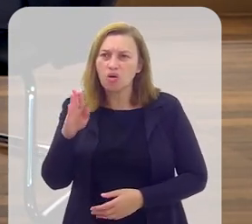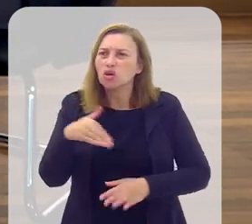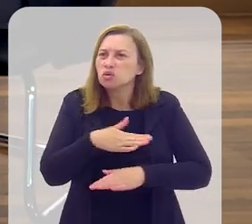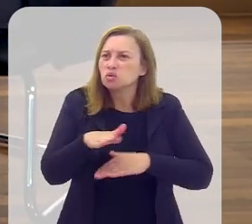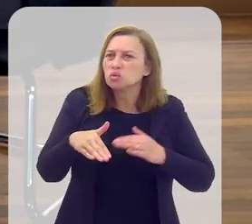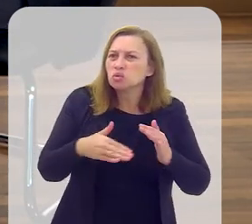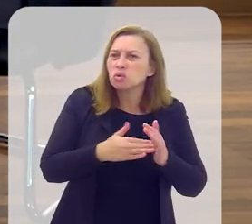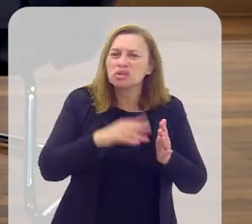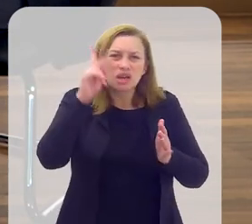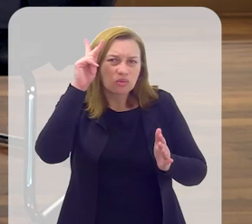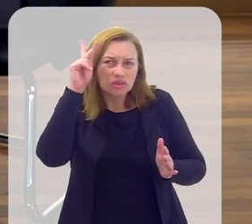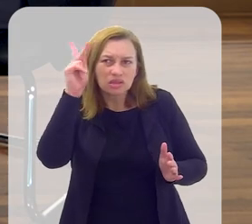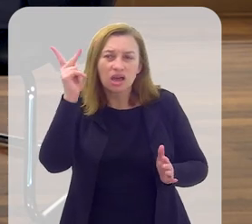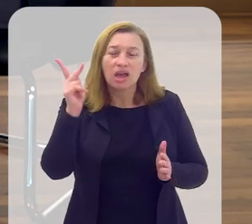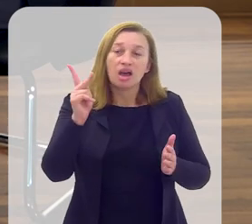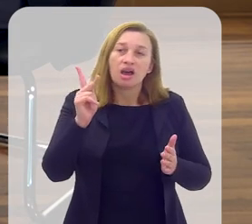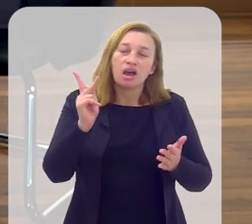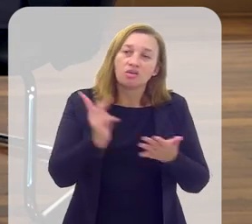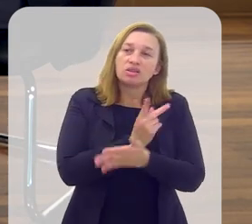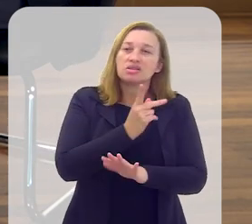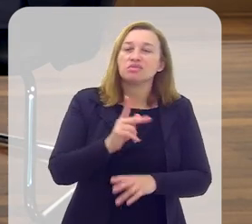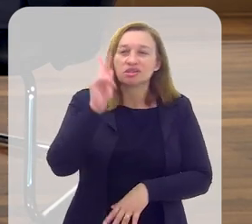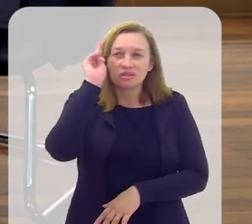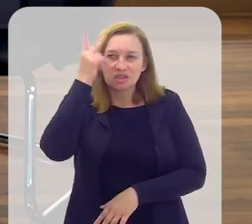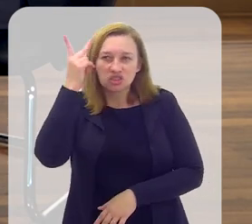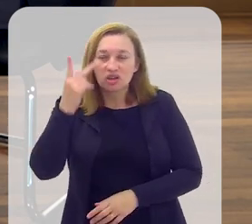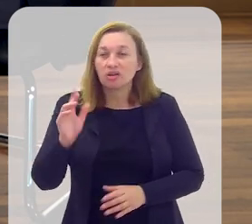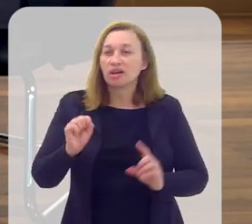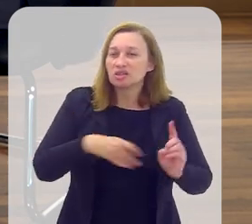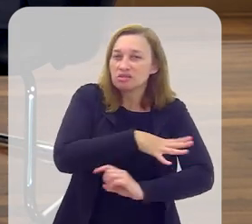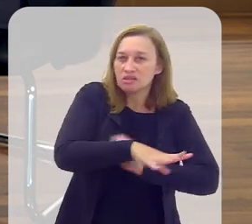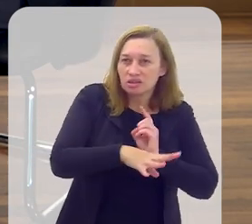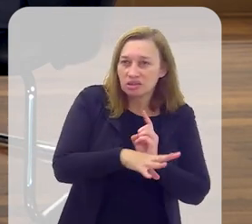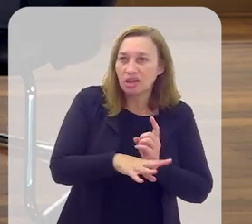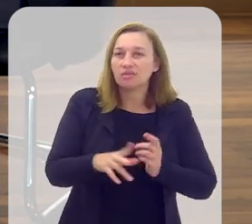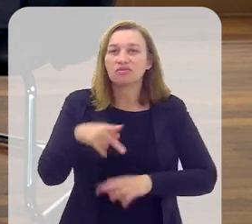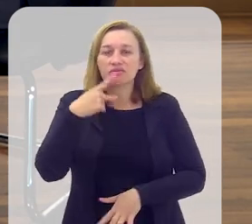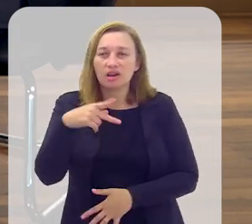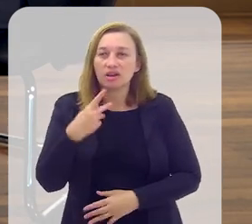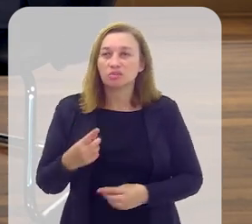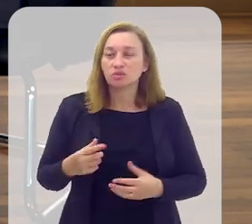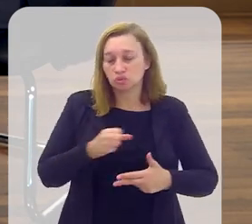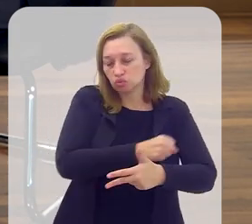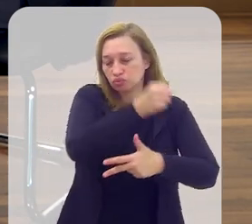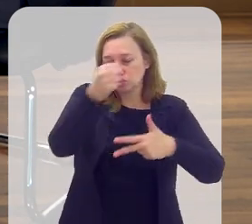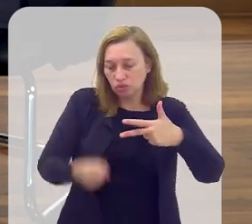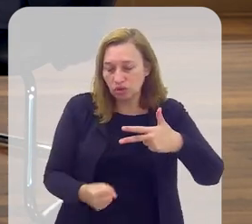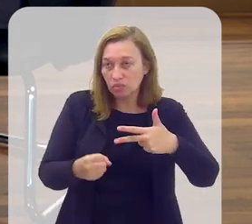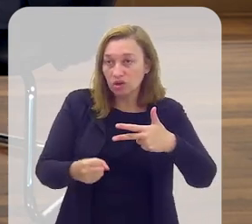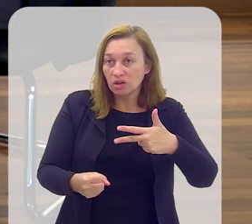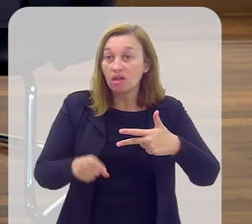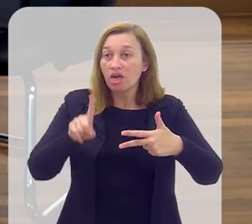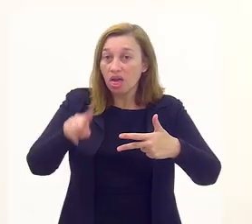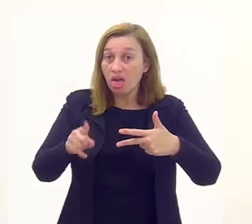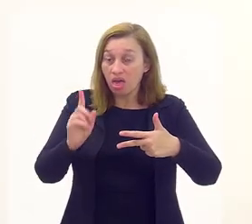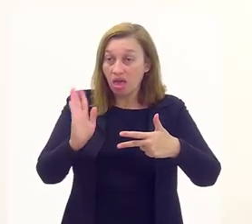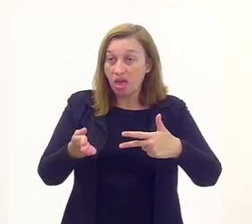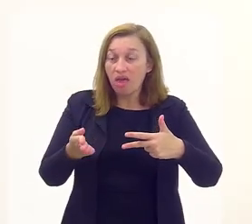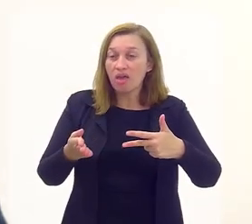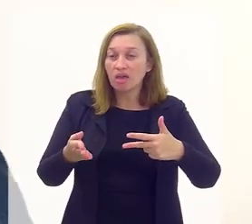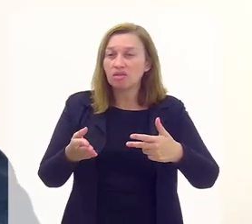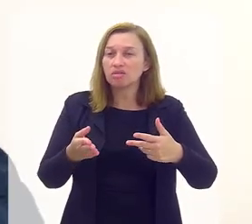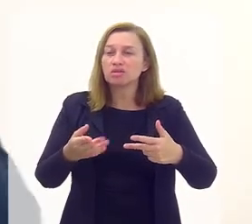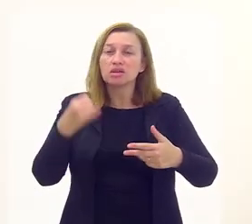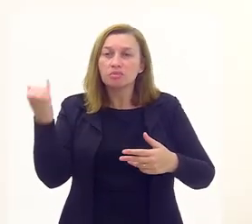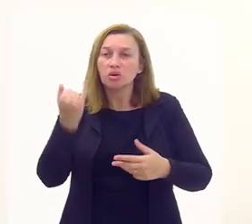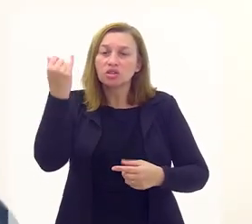se ancora todos esses episódios da história, que é a sociedade. A sociedade, assim como falamos dos três poderes, ela é um elemento